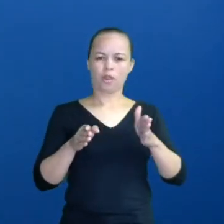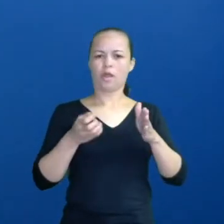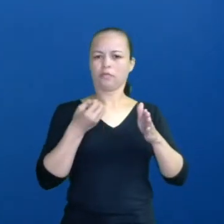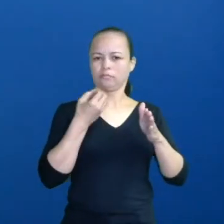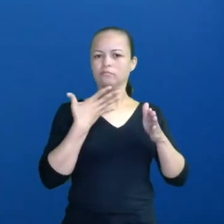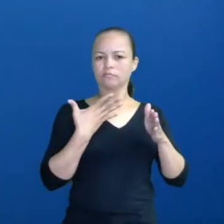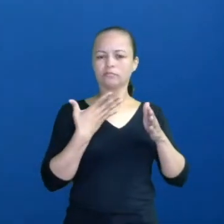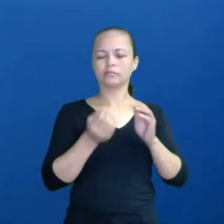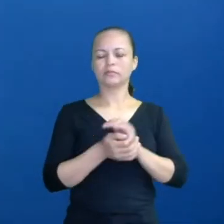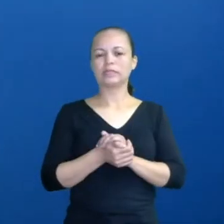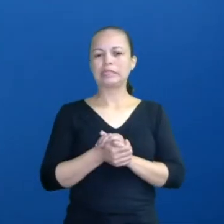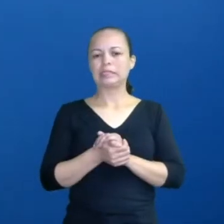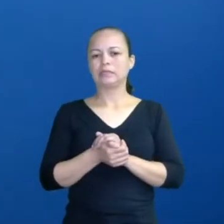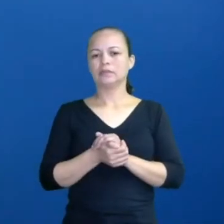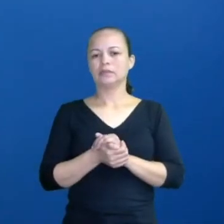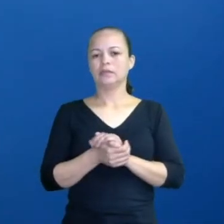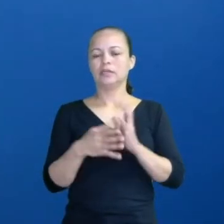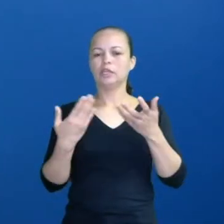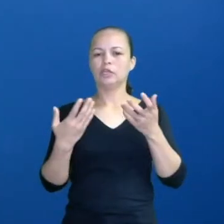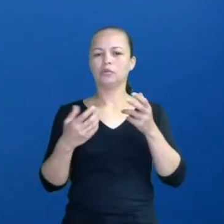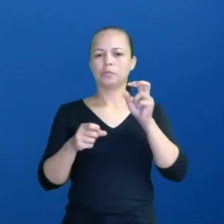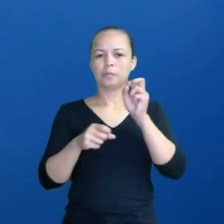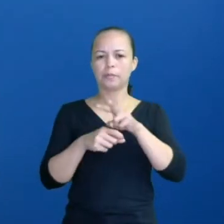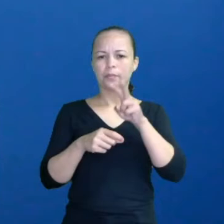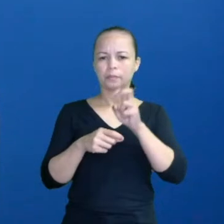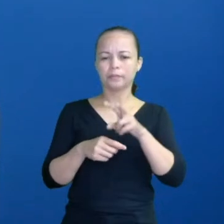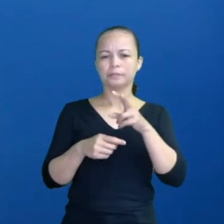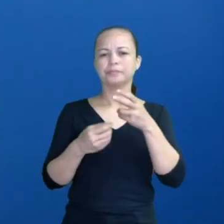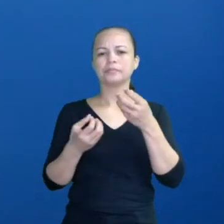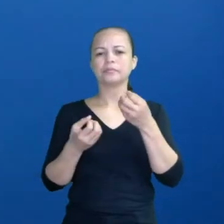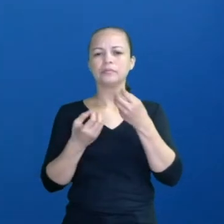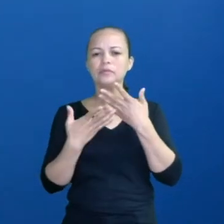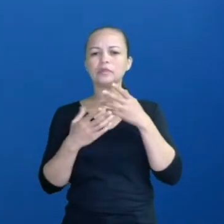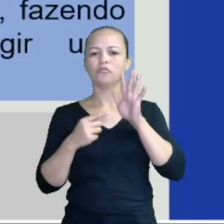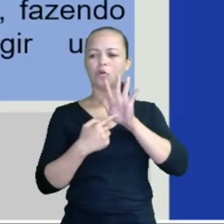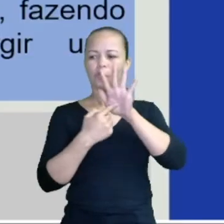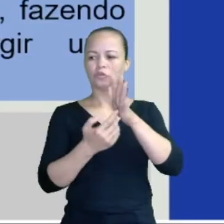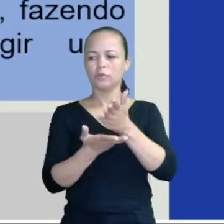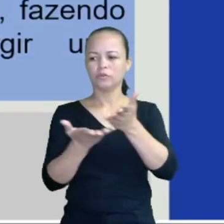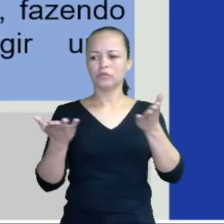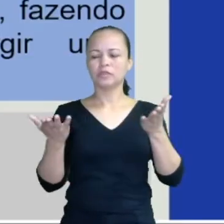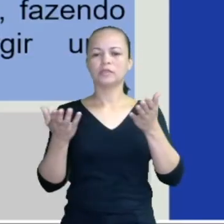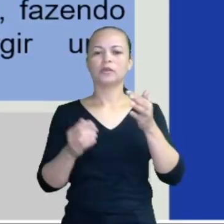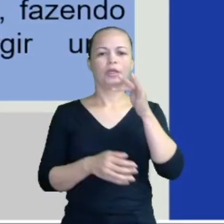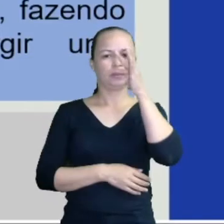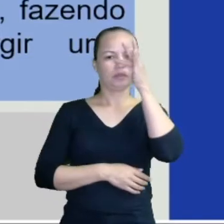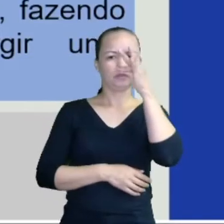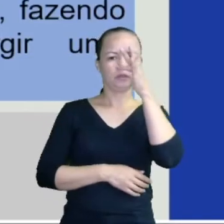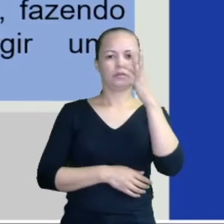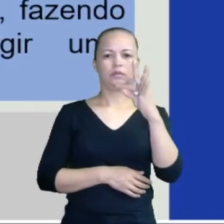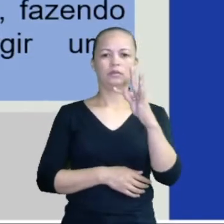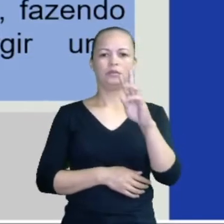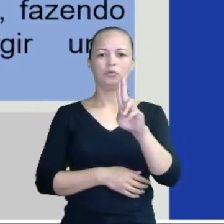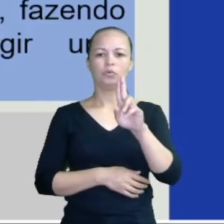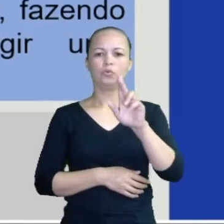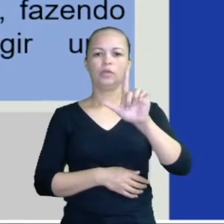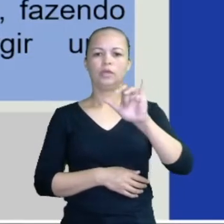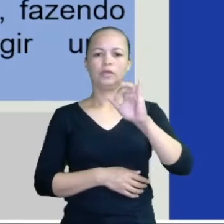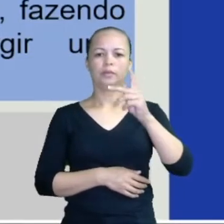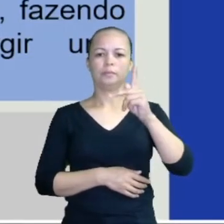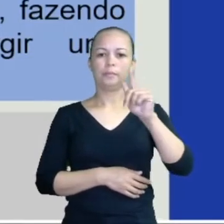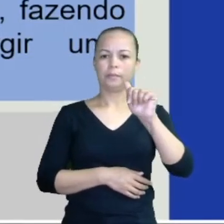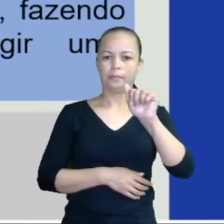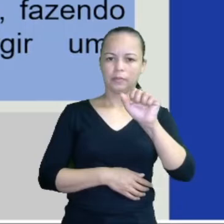um dos benefícios dos vírus é esse aqui que eu vou te mostrar, das tulipas. Vírus de quebra